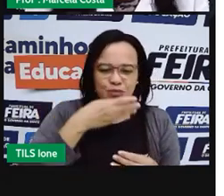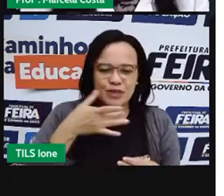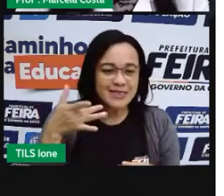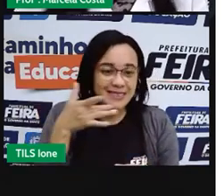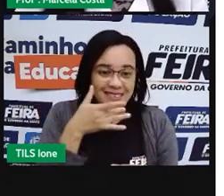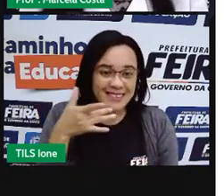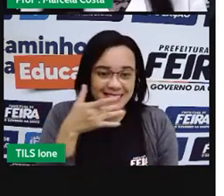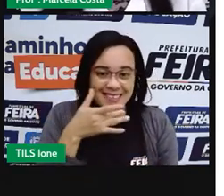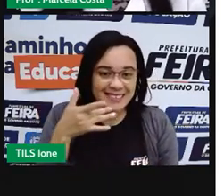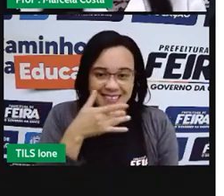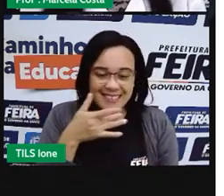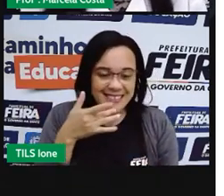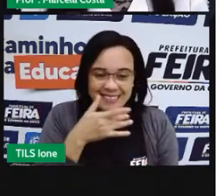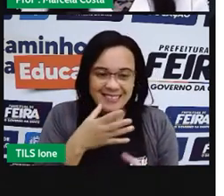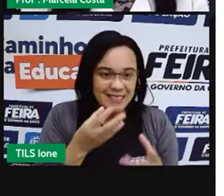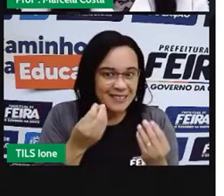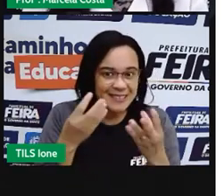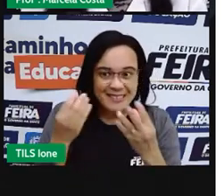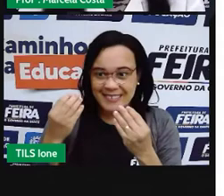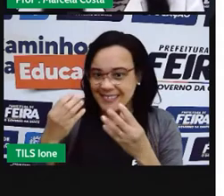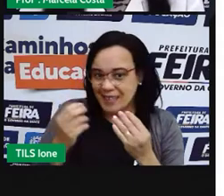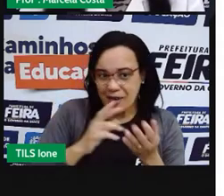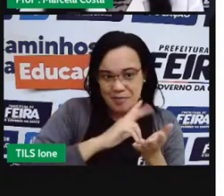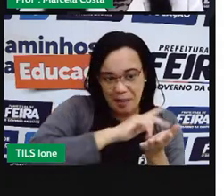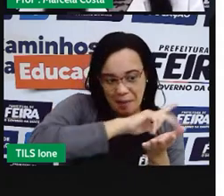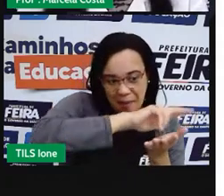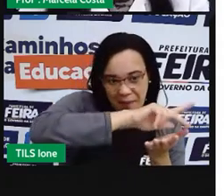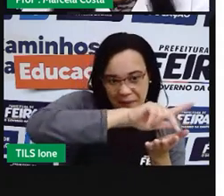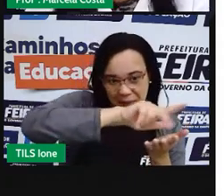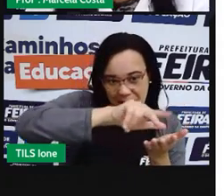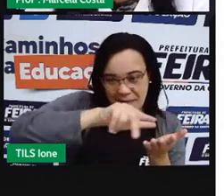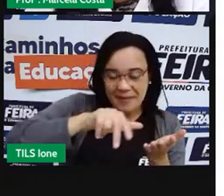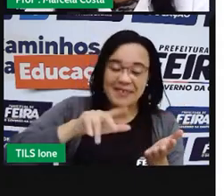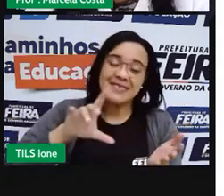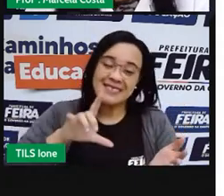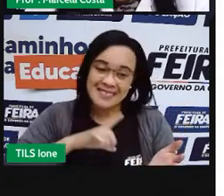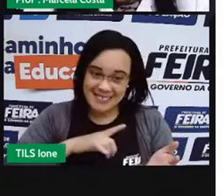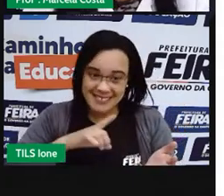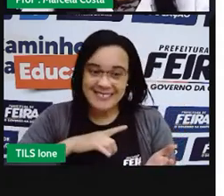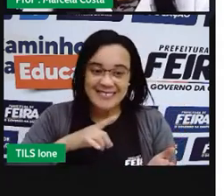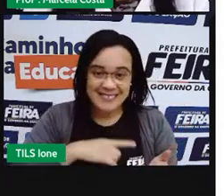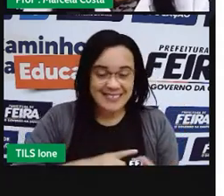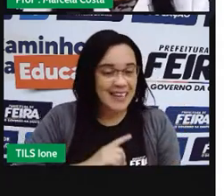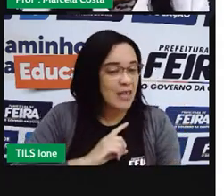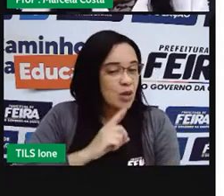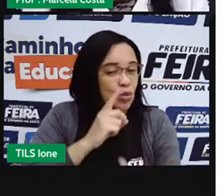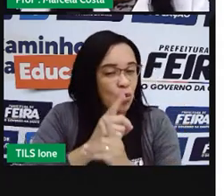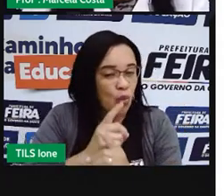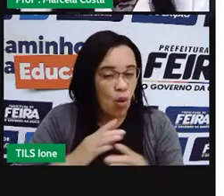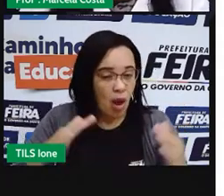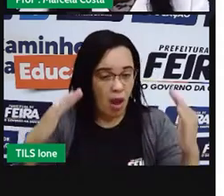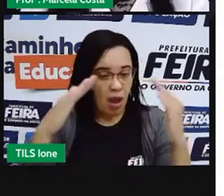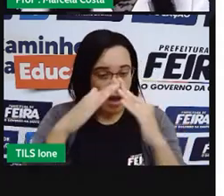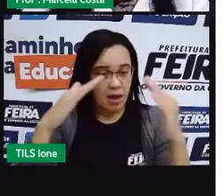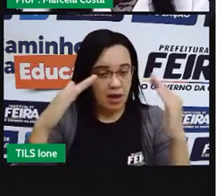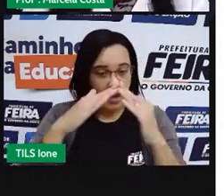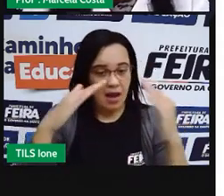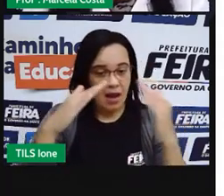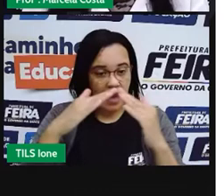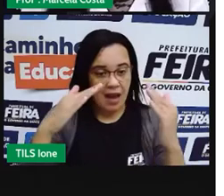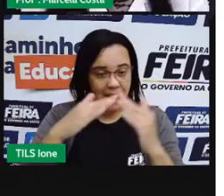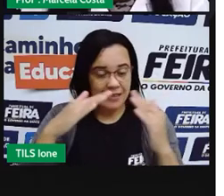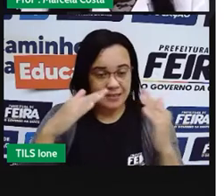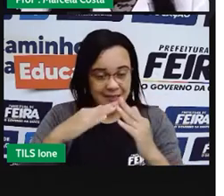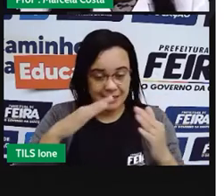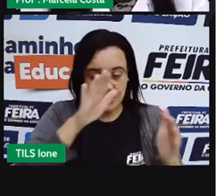muitos doces, roseiros, doces de todos os tipos, e foram encontrados em uma casa, onde tinha duas